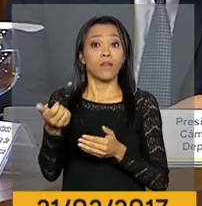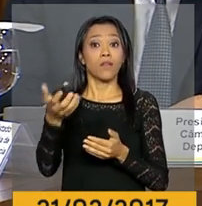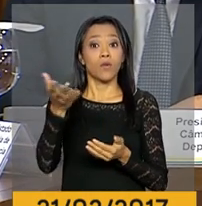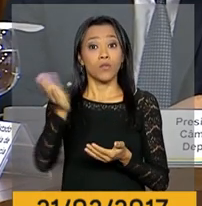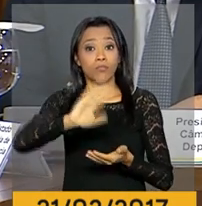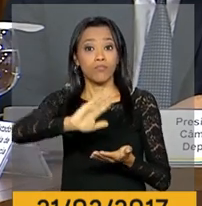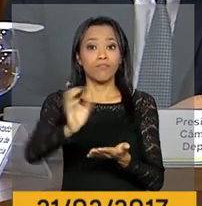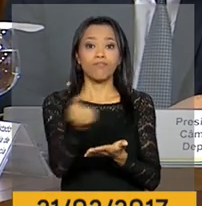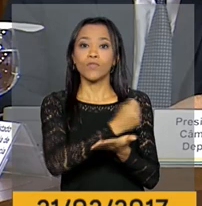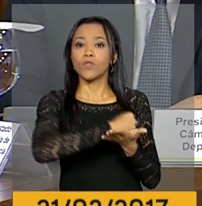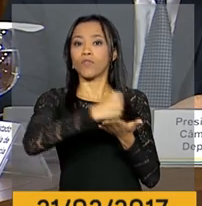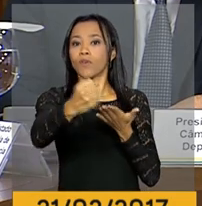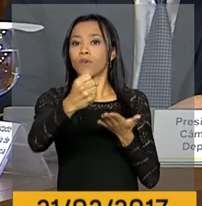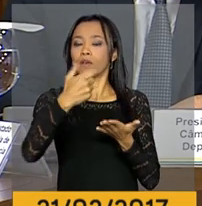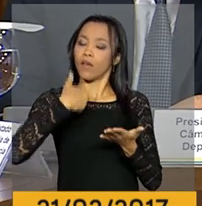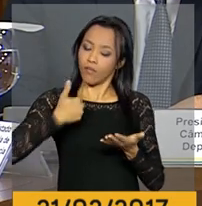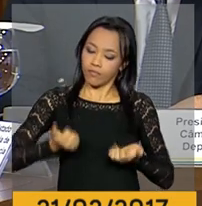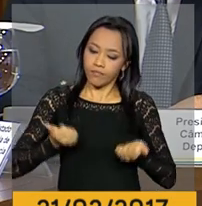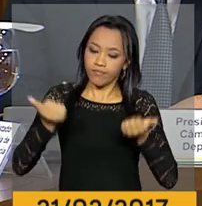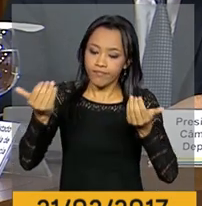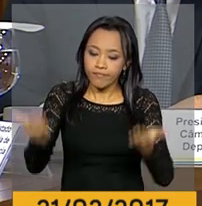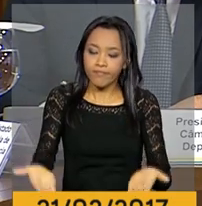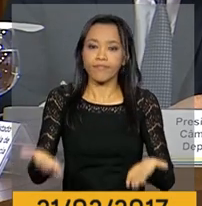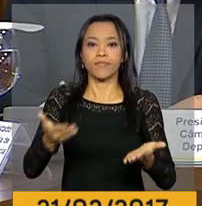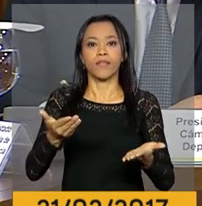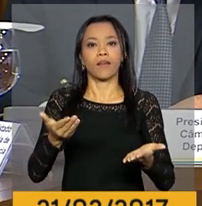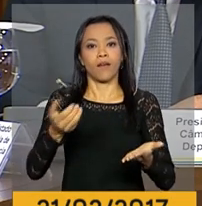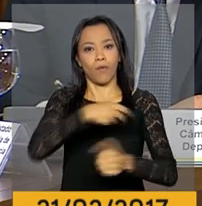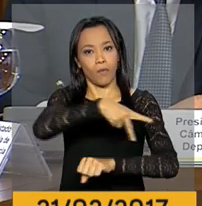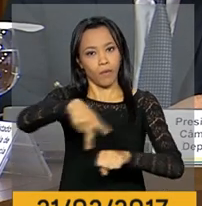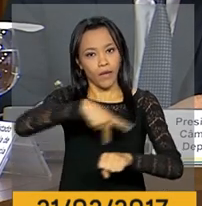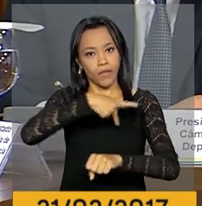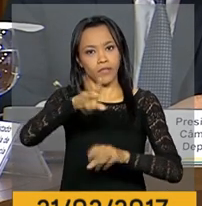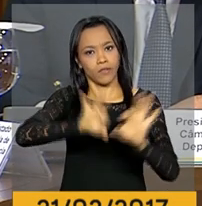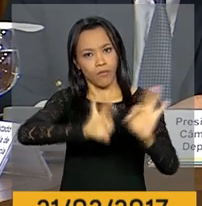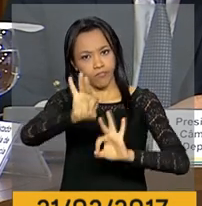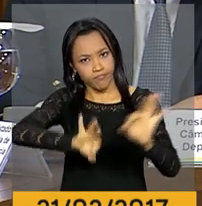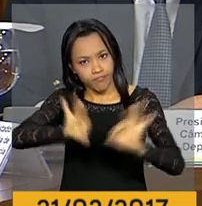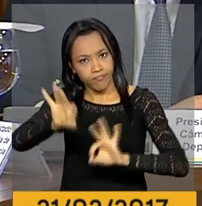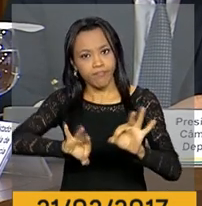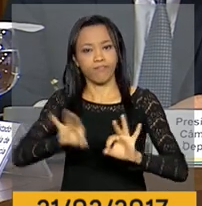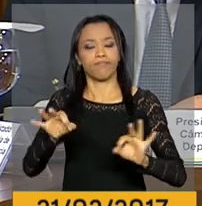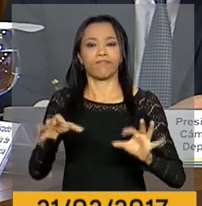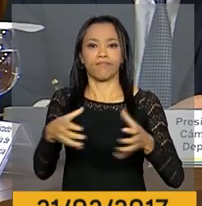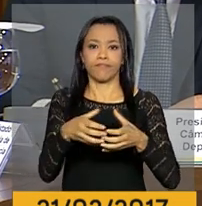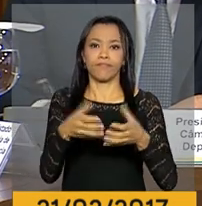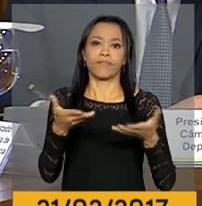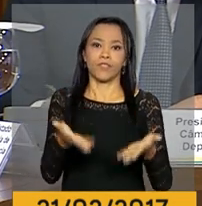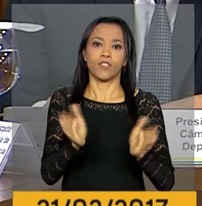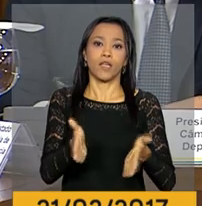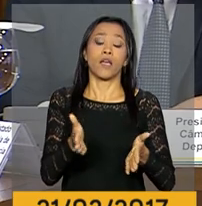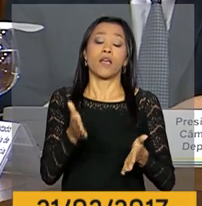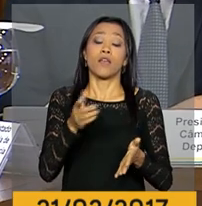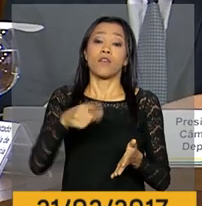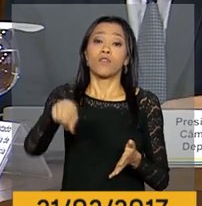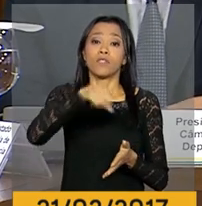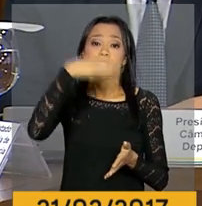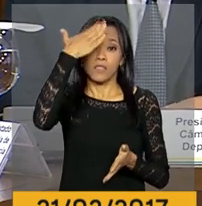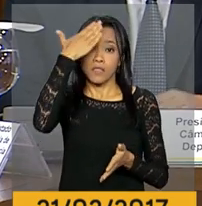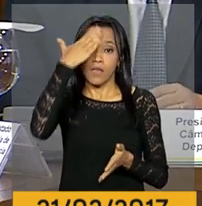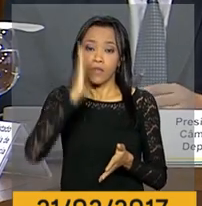reformulado ou seja com fórmulas eh novas e para tanto vocês sabem que nós mandamos a